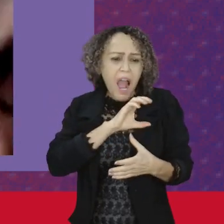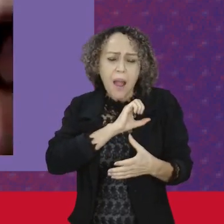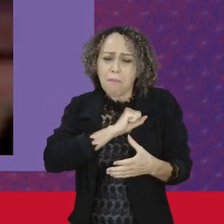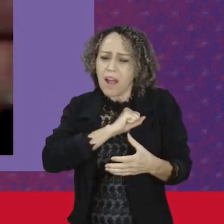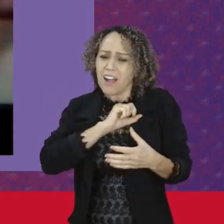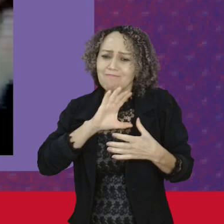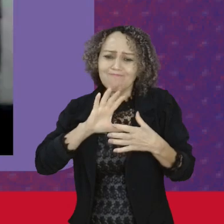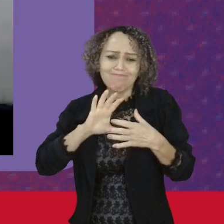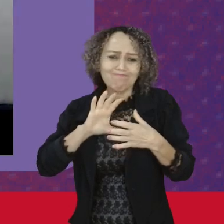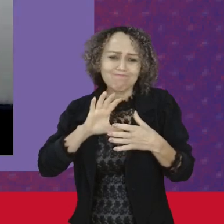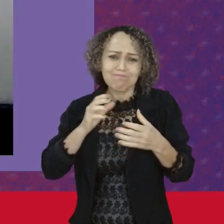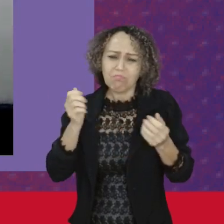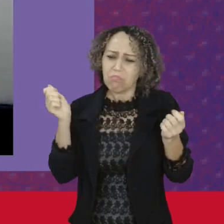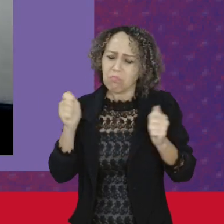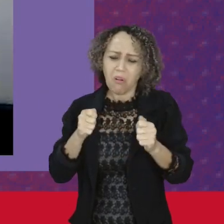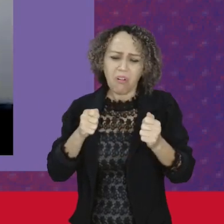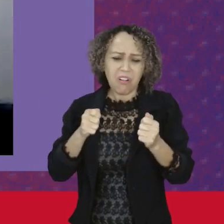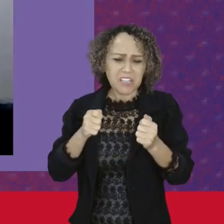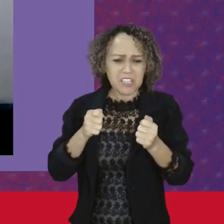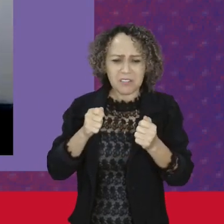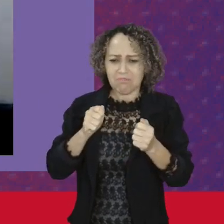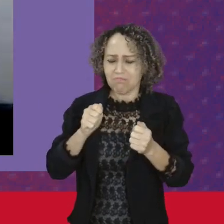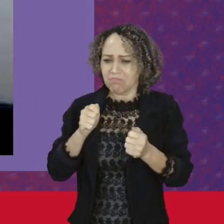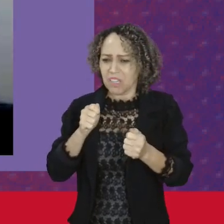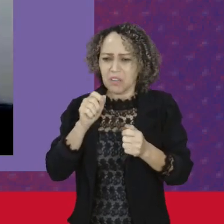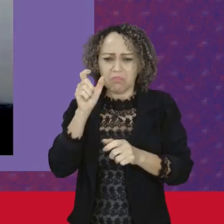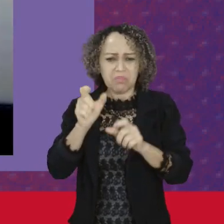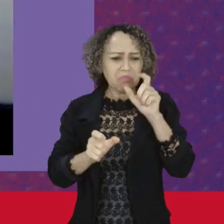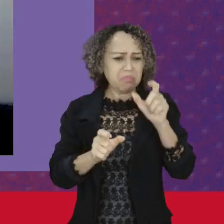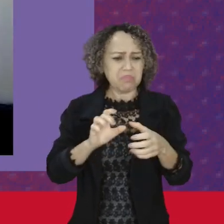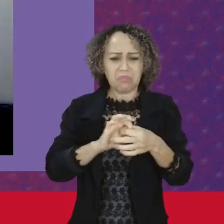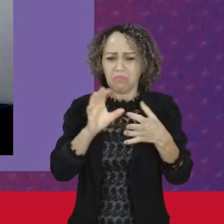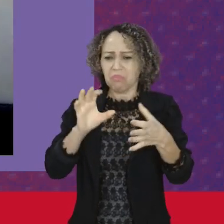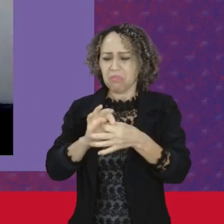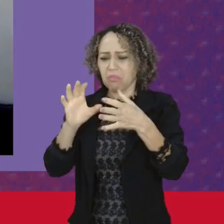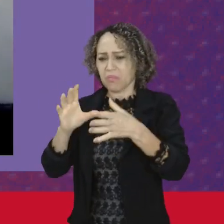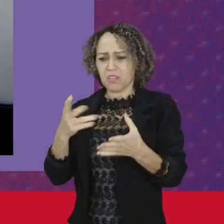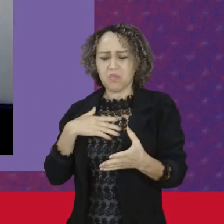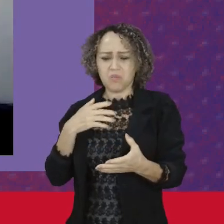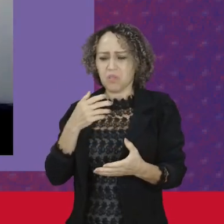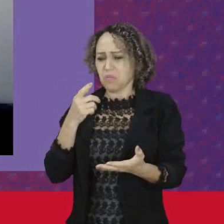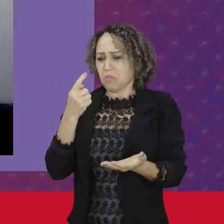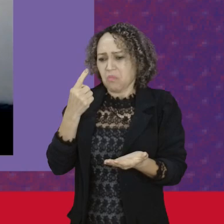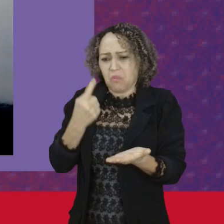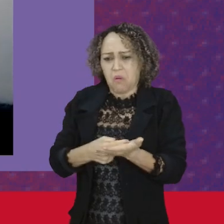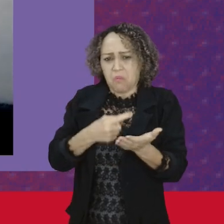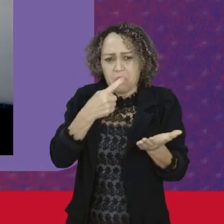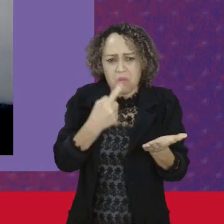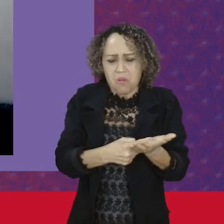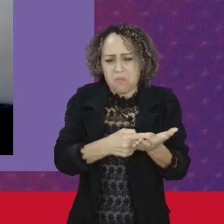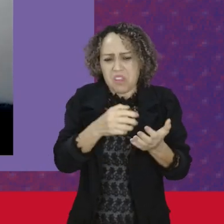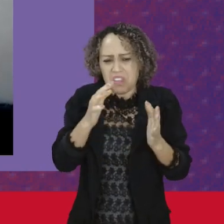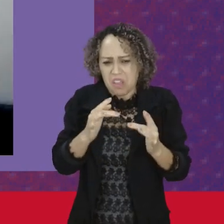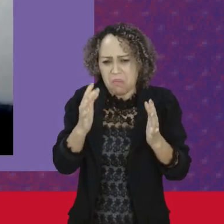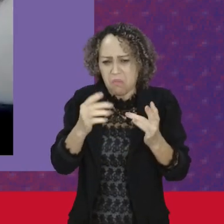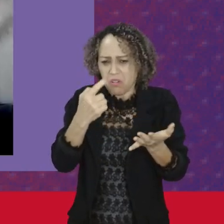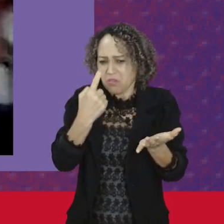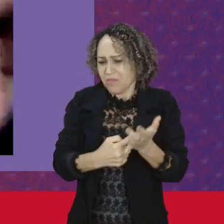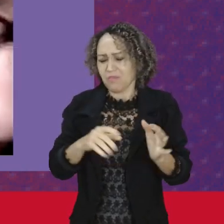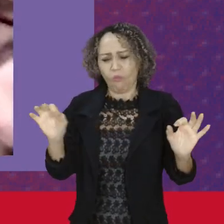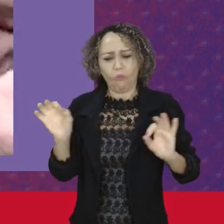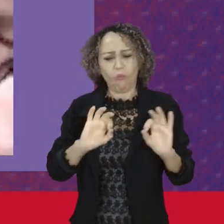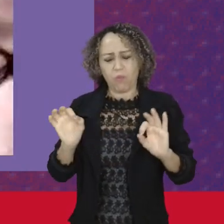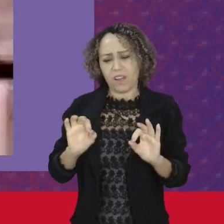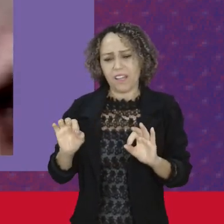figura, não é? E importante no movimento operário que tem esse nascedouro, né, com muita